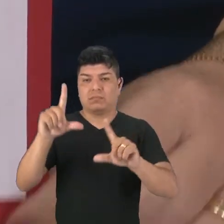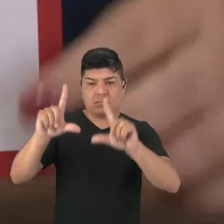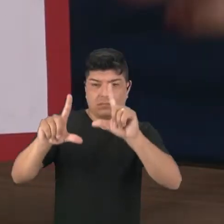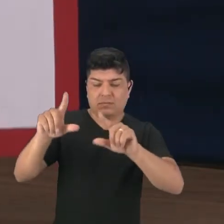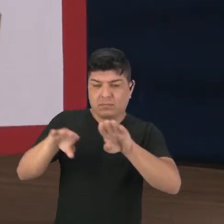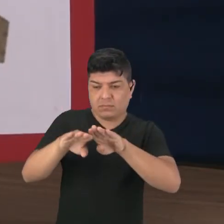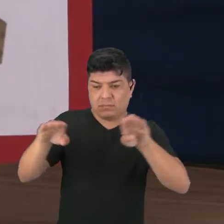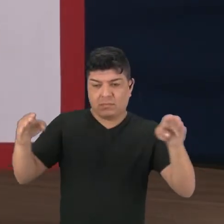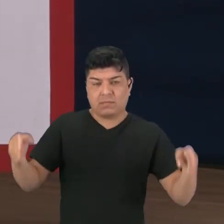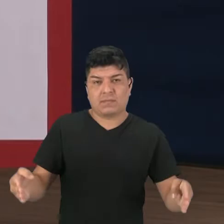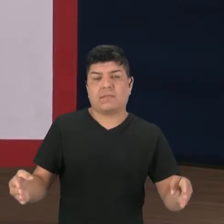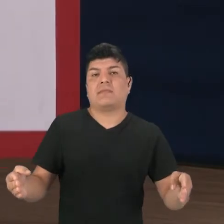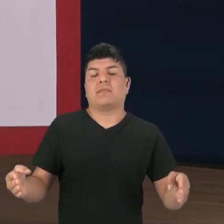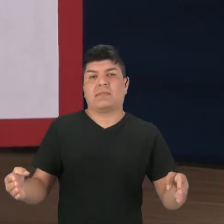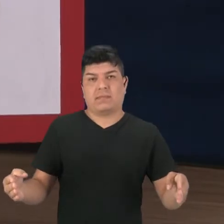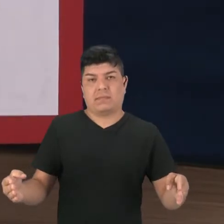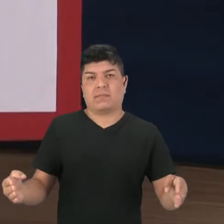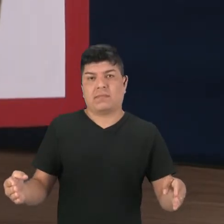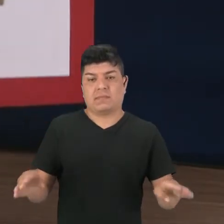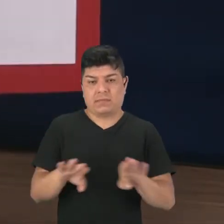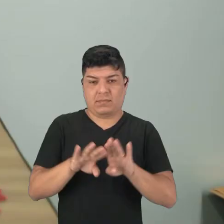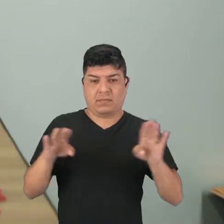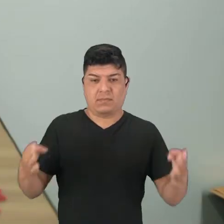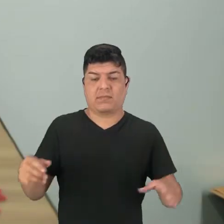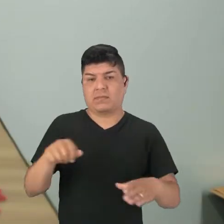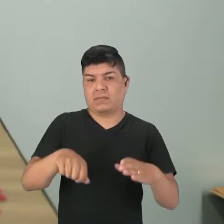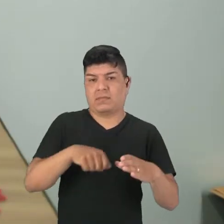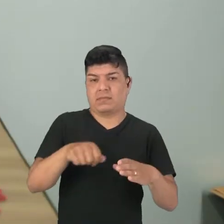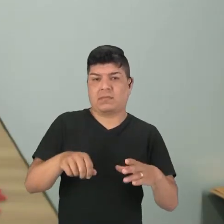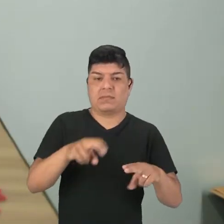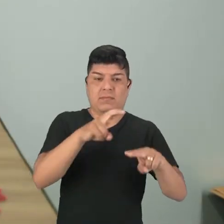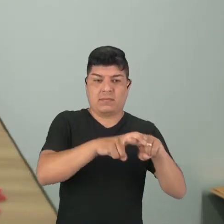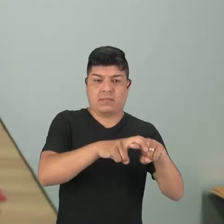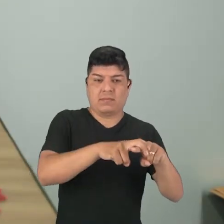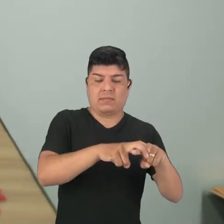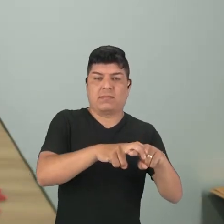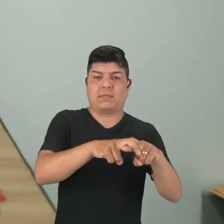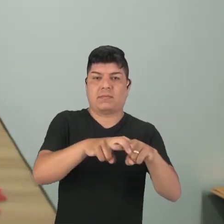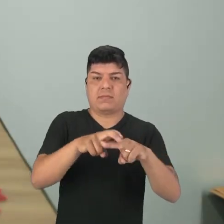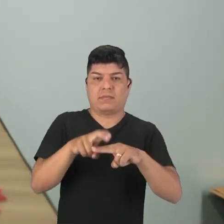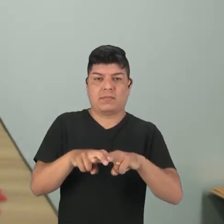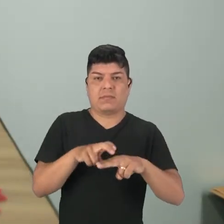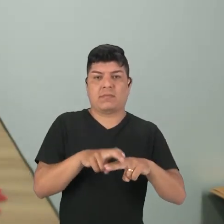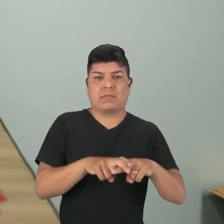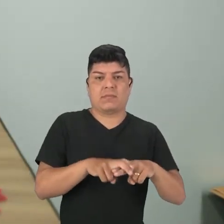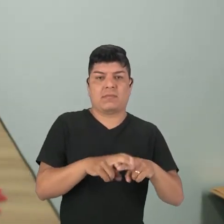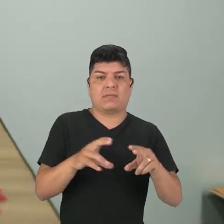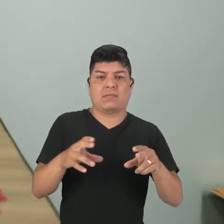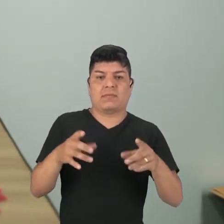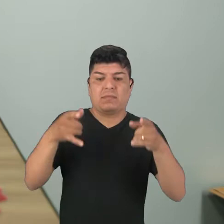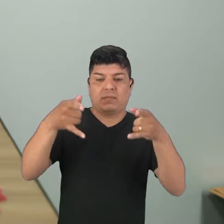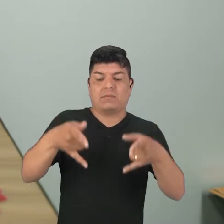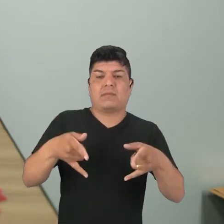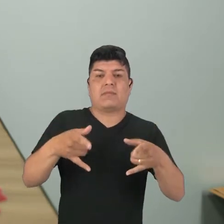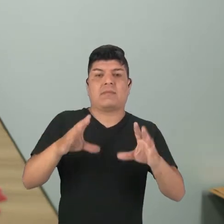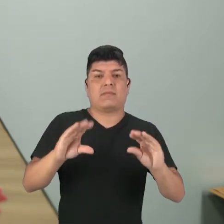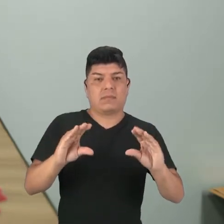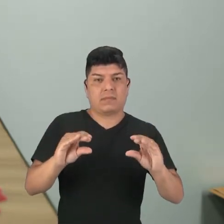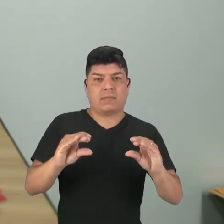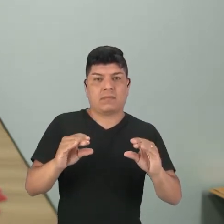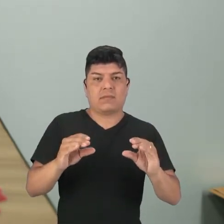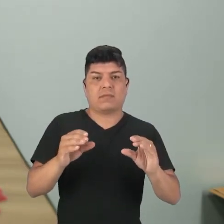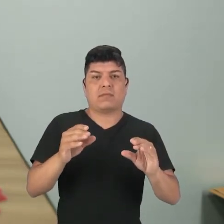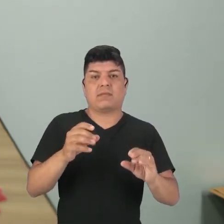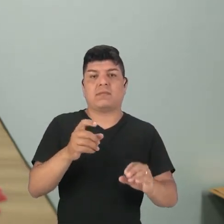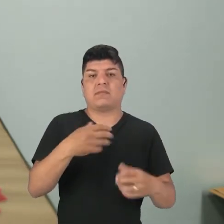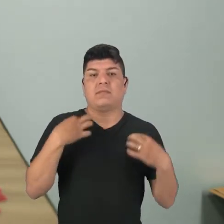né? Aí, tudo, a mesa, as cadeiras, cama, guarda-roupa, tudo